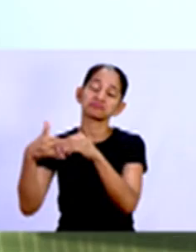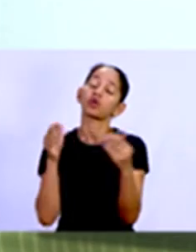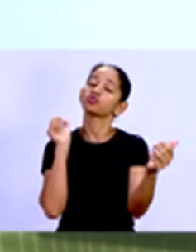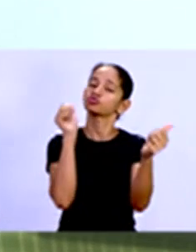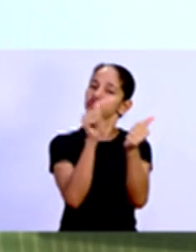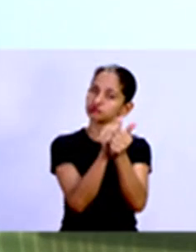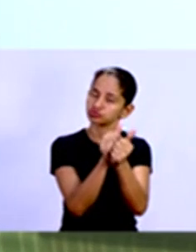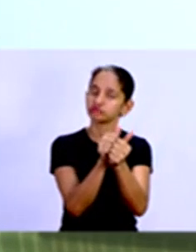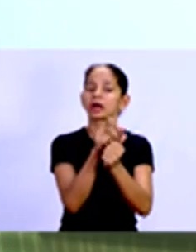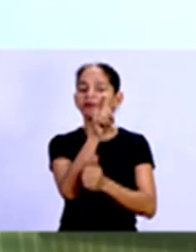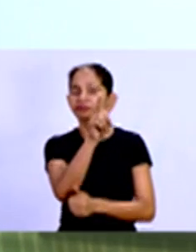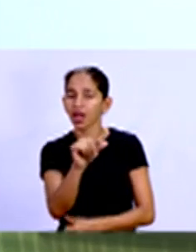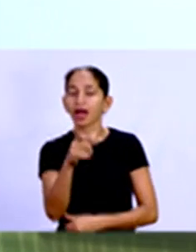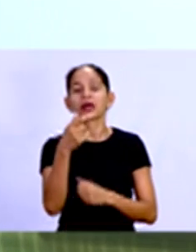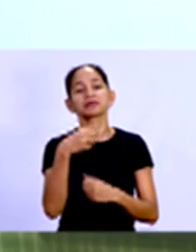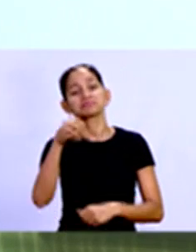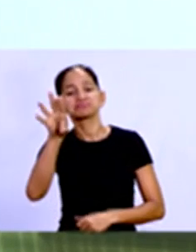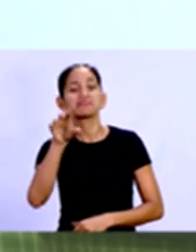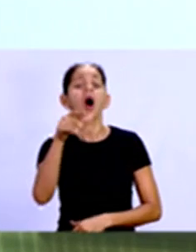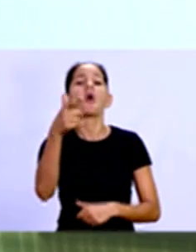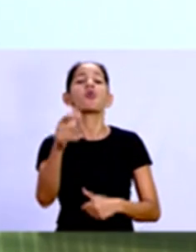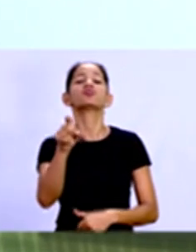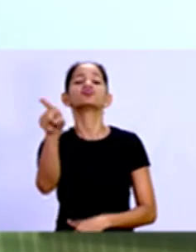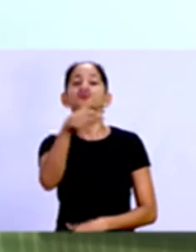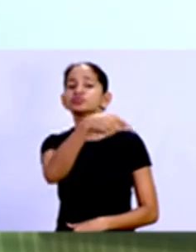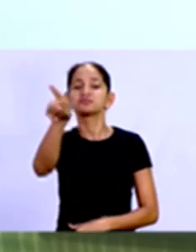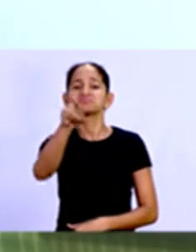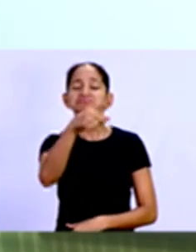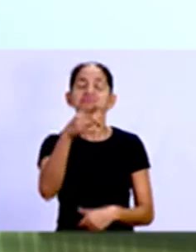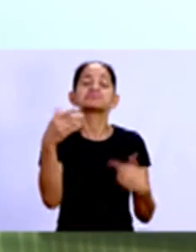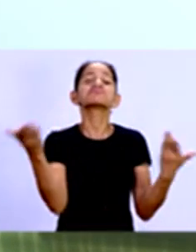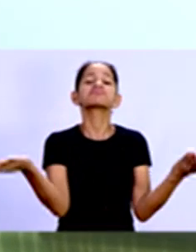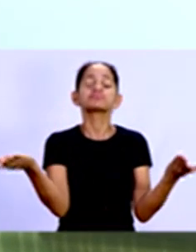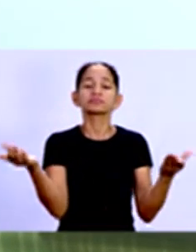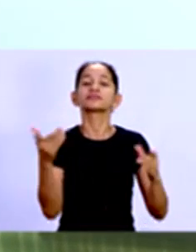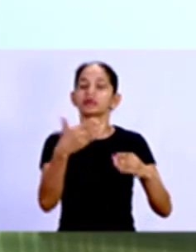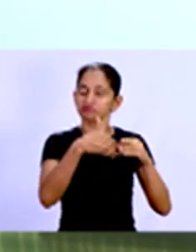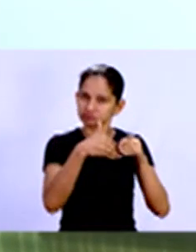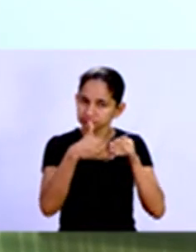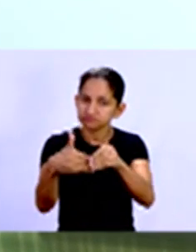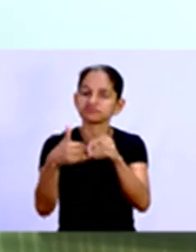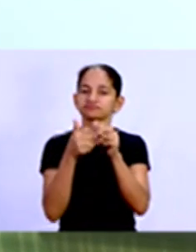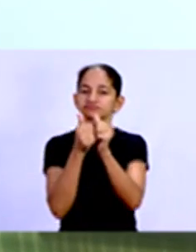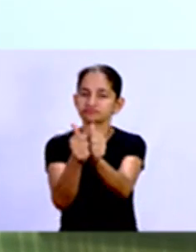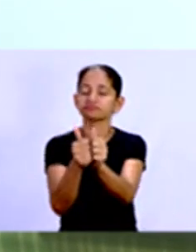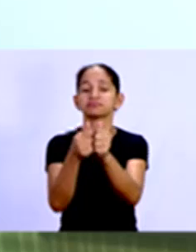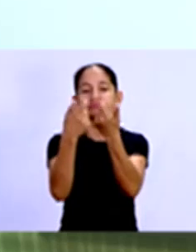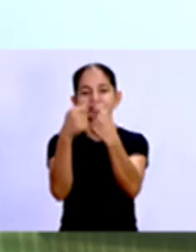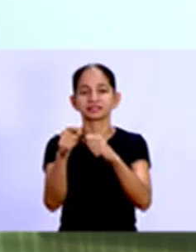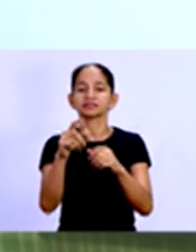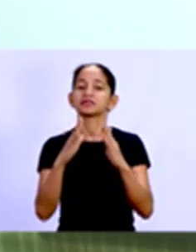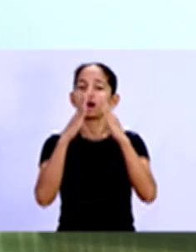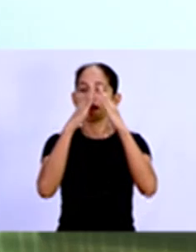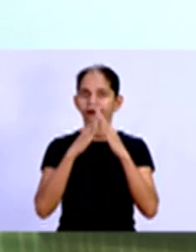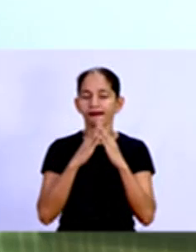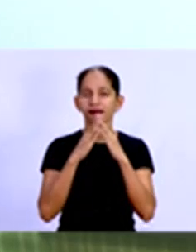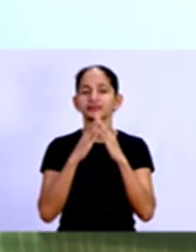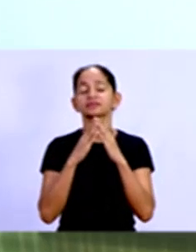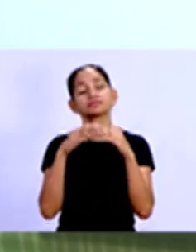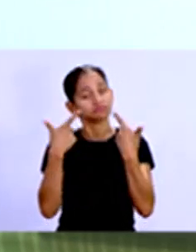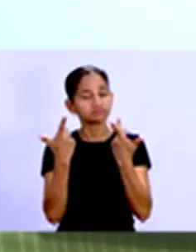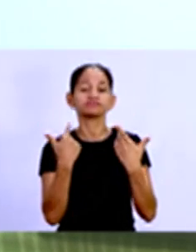o idoso precisar sair dessas instituições de longa permanência ou se ele precisar sair da sua